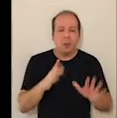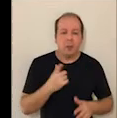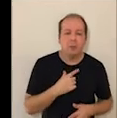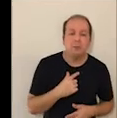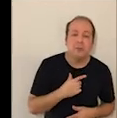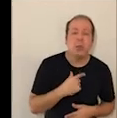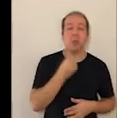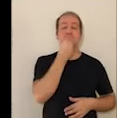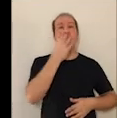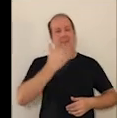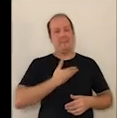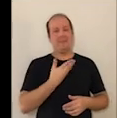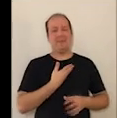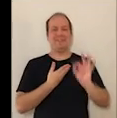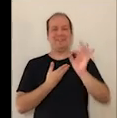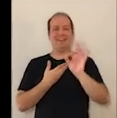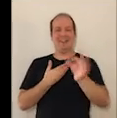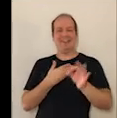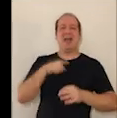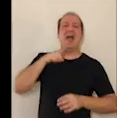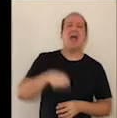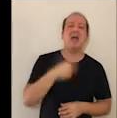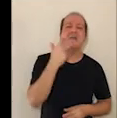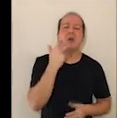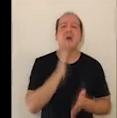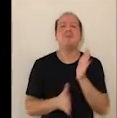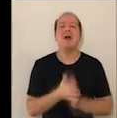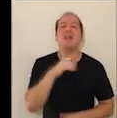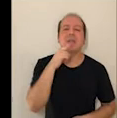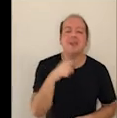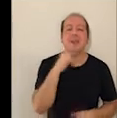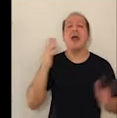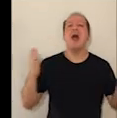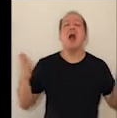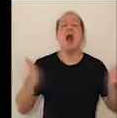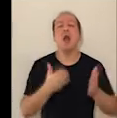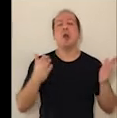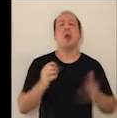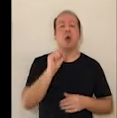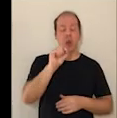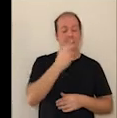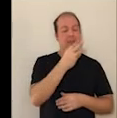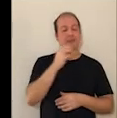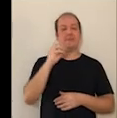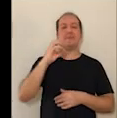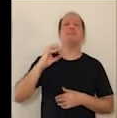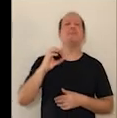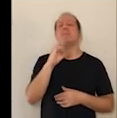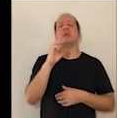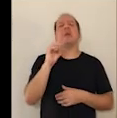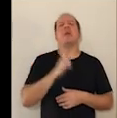Ouviu? Bom amigo, isso ele ainda não disse a ninguém. E agora, tempere os sequins com